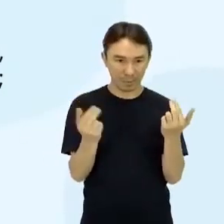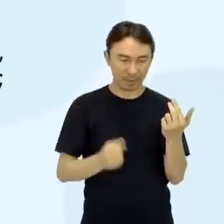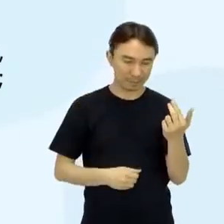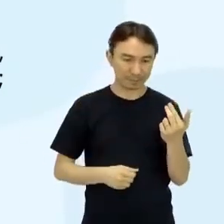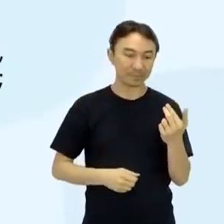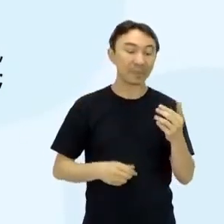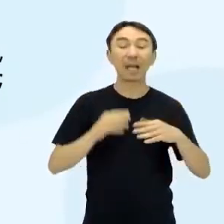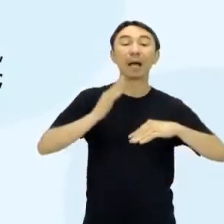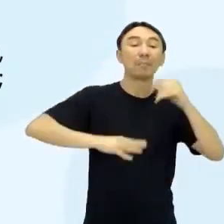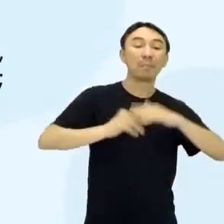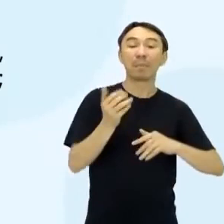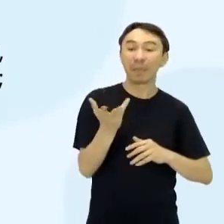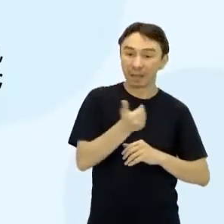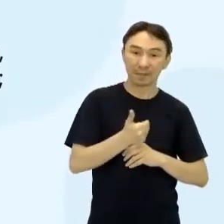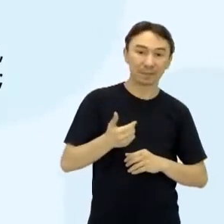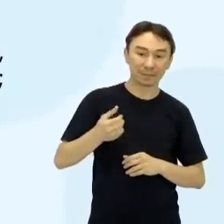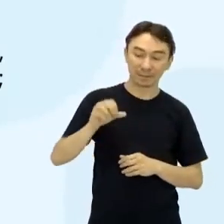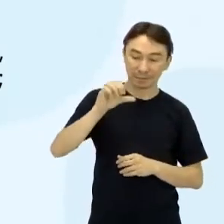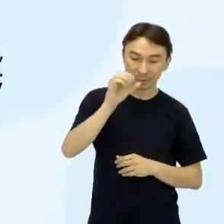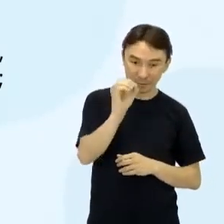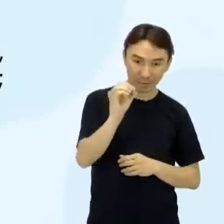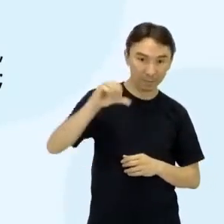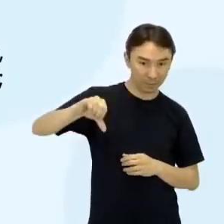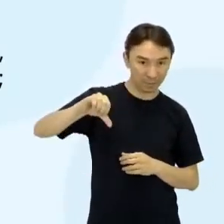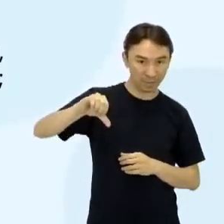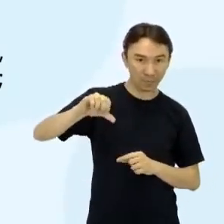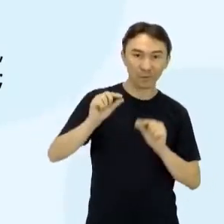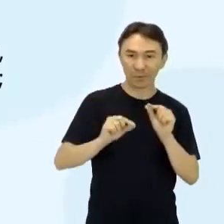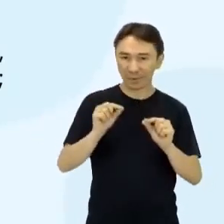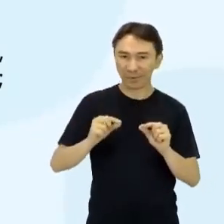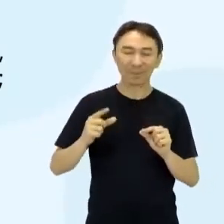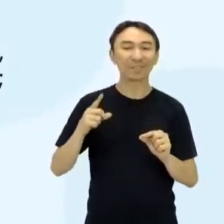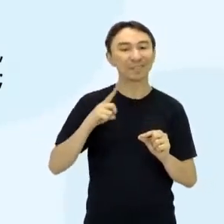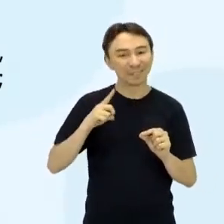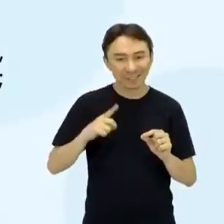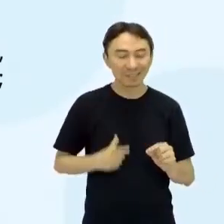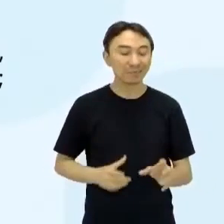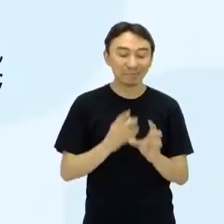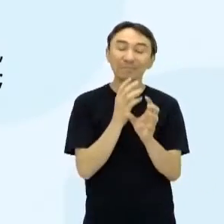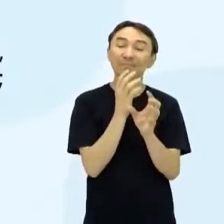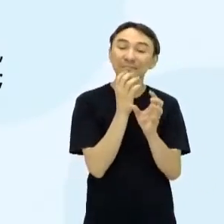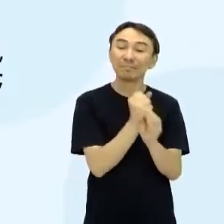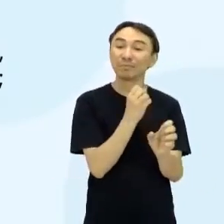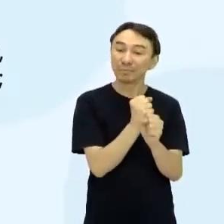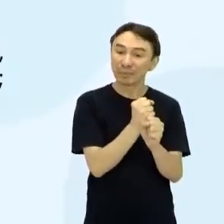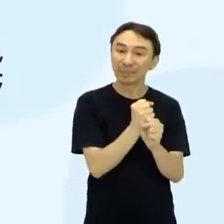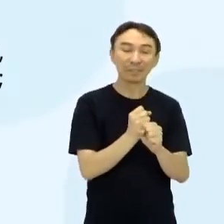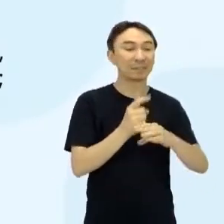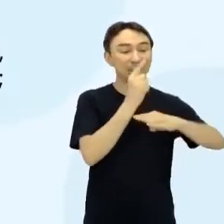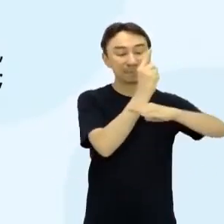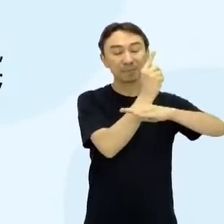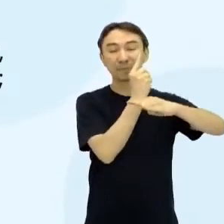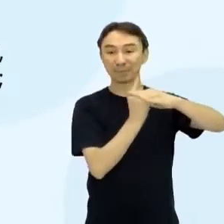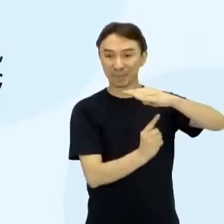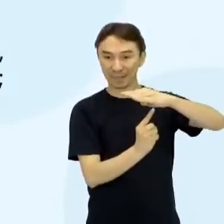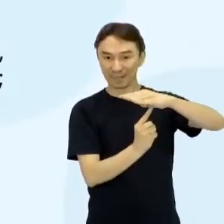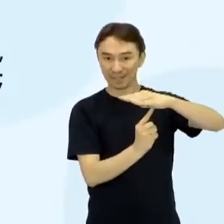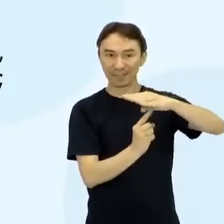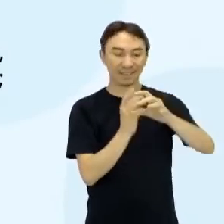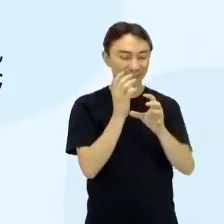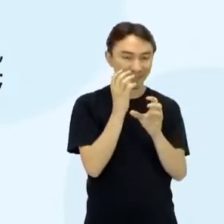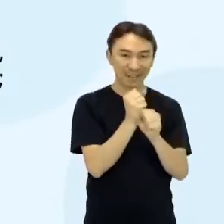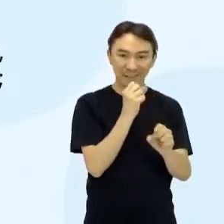que é resolver e elaborar situações problema que envolvam o cálculo da fração de uma quantidade e